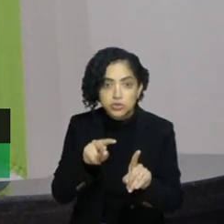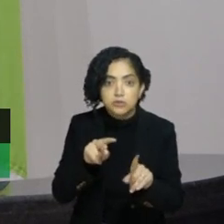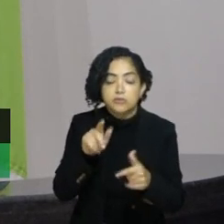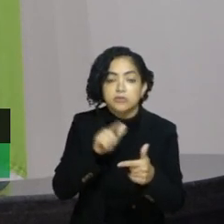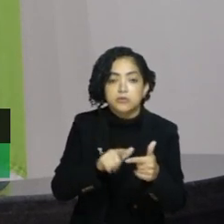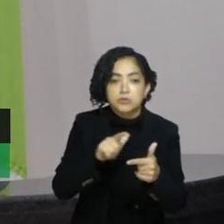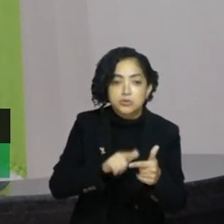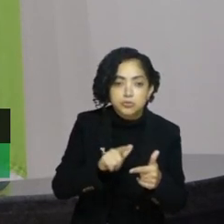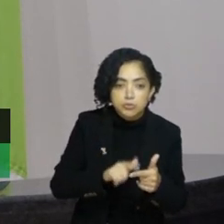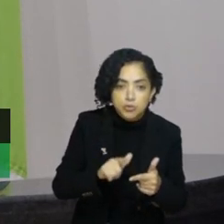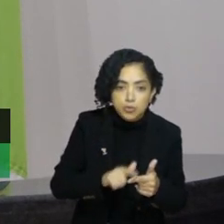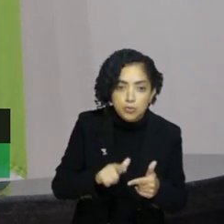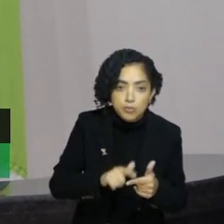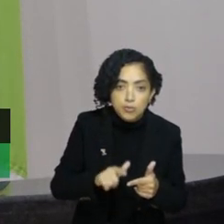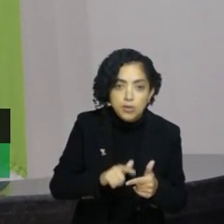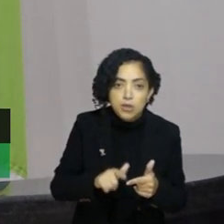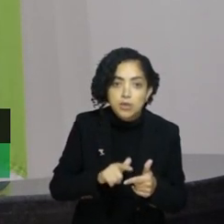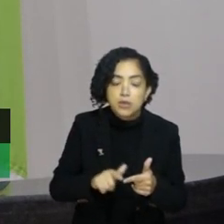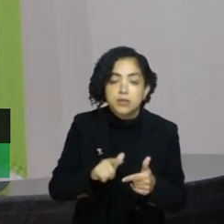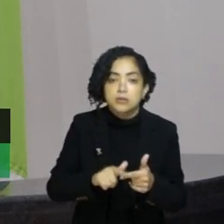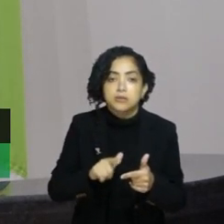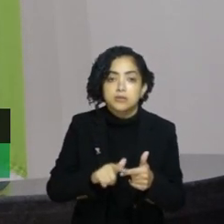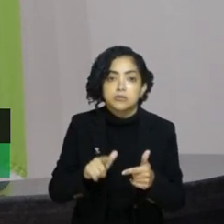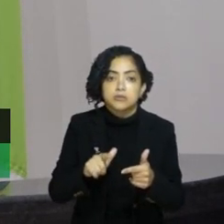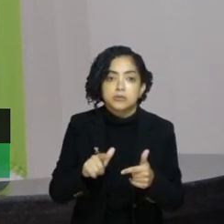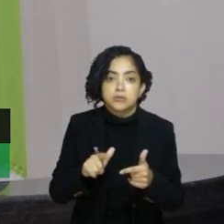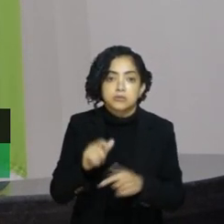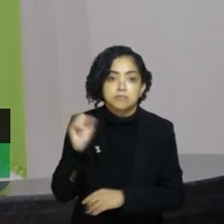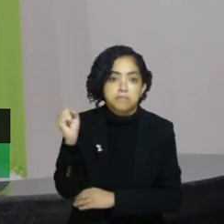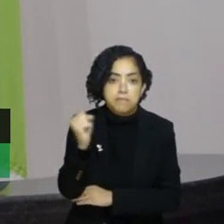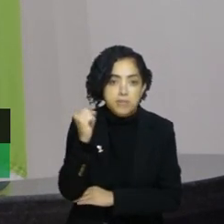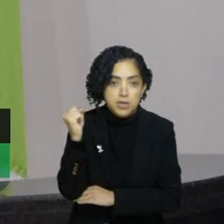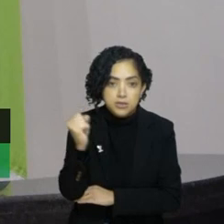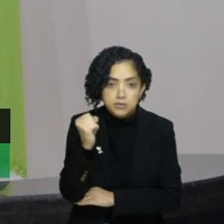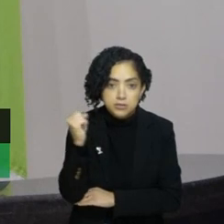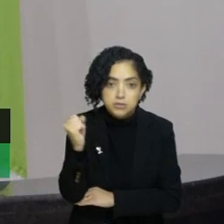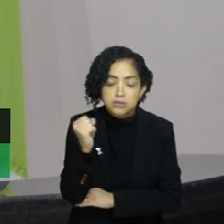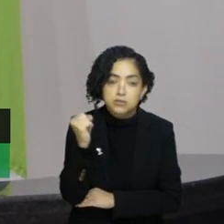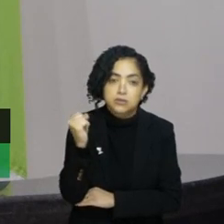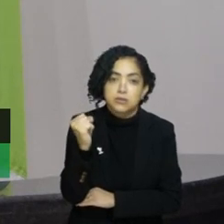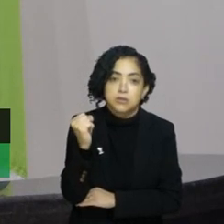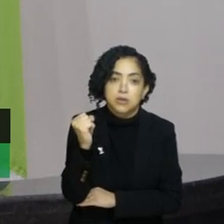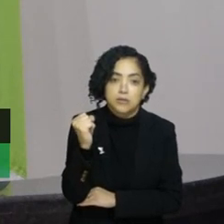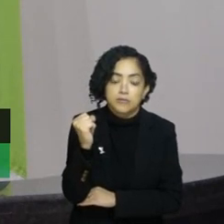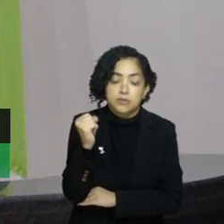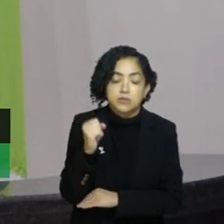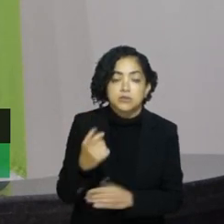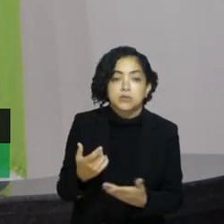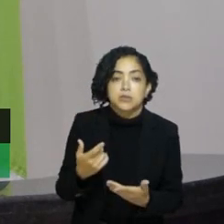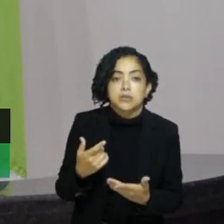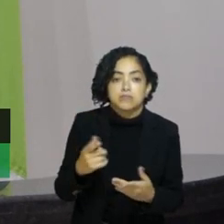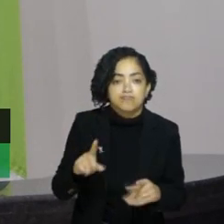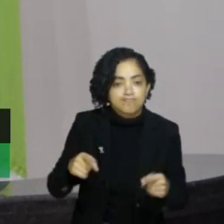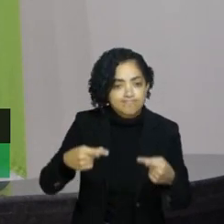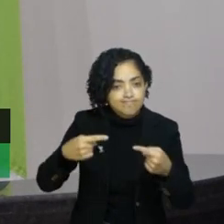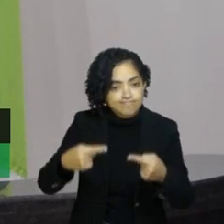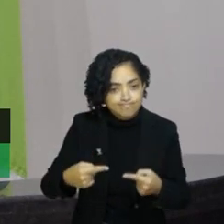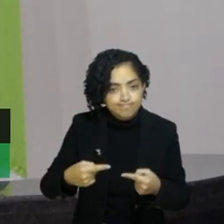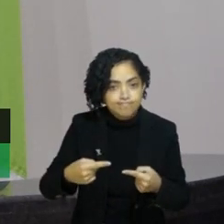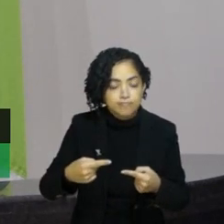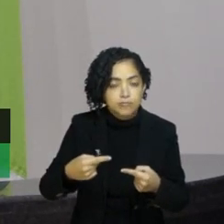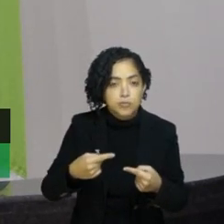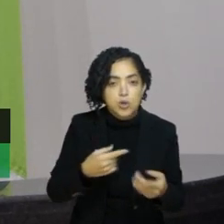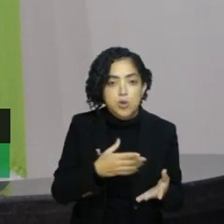são tão, tão absurdamente mais graves do que aquele que enfrentamos. Muito,